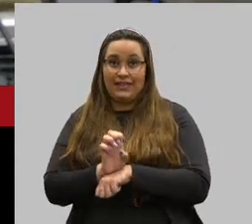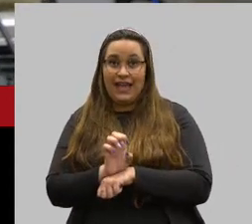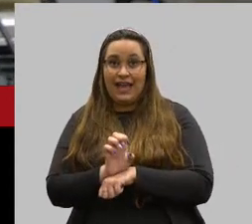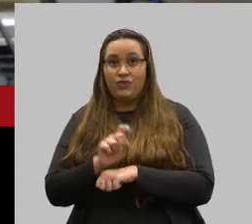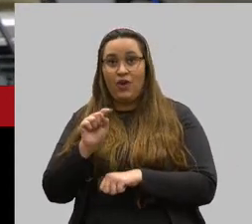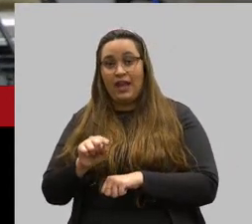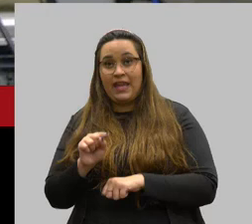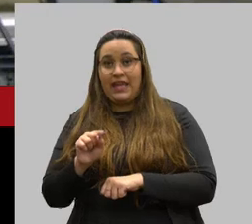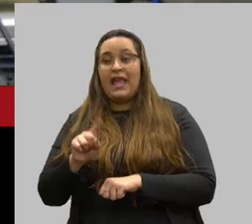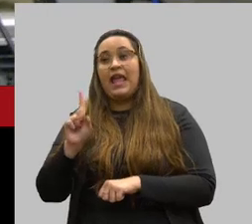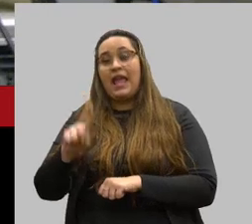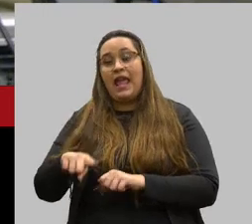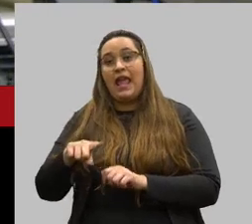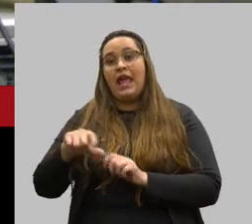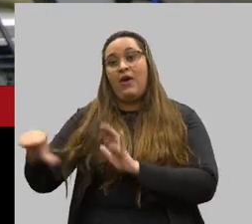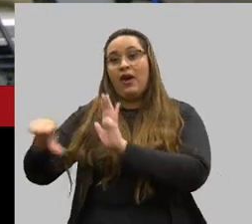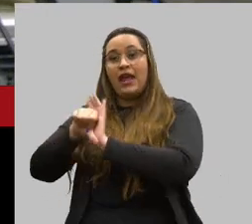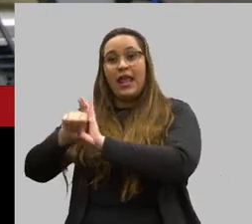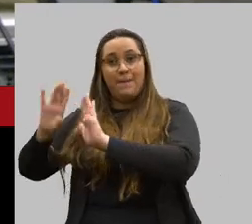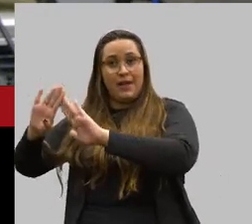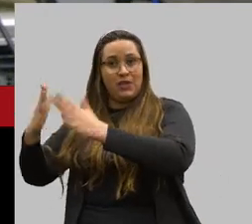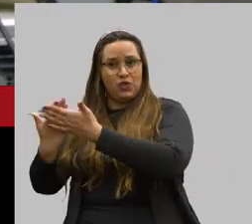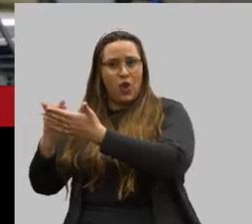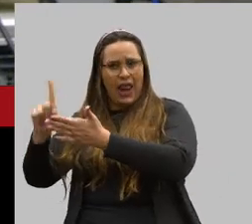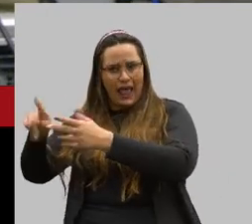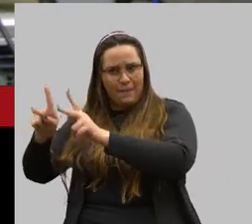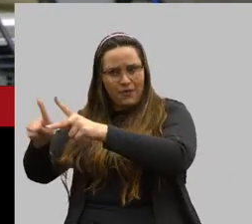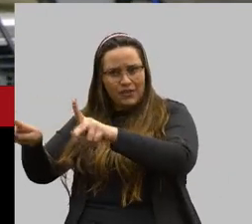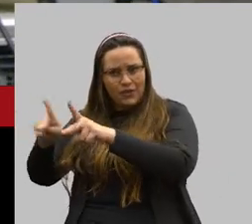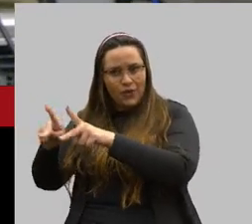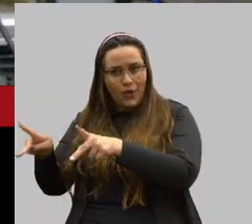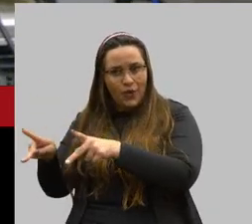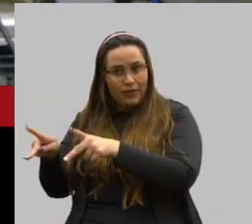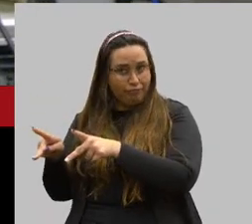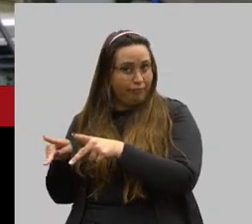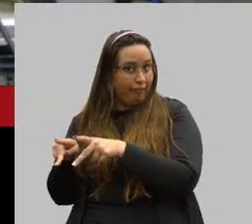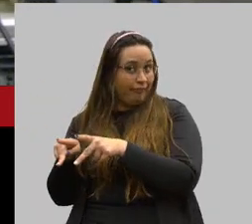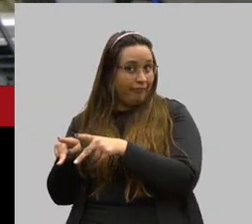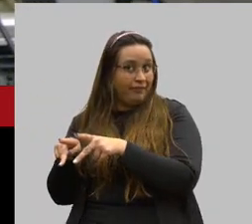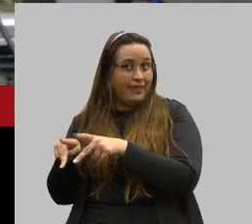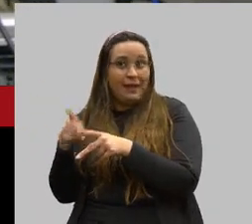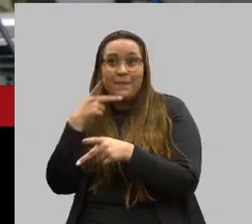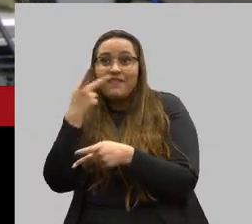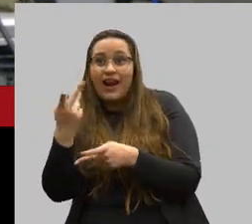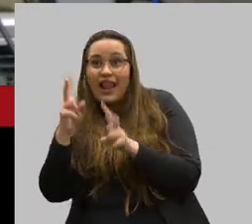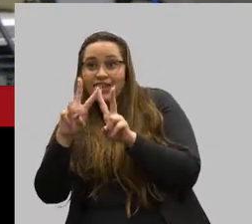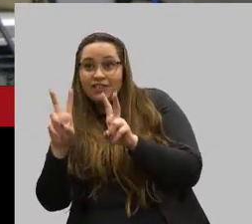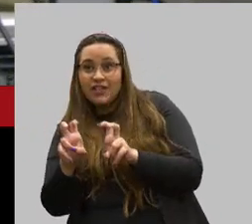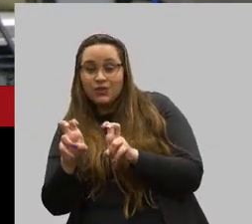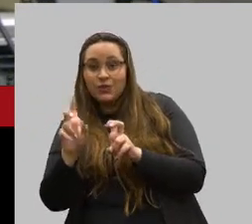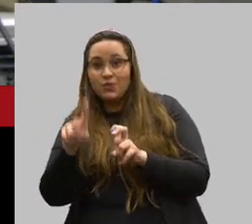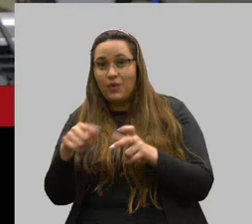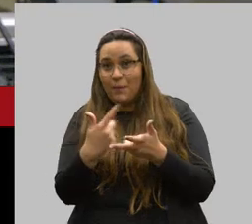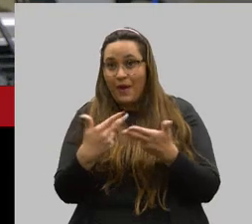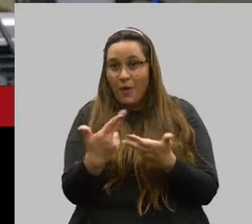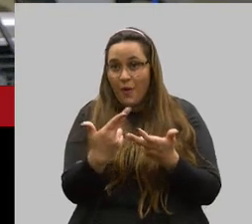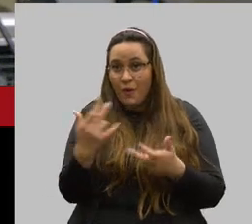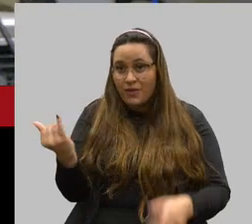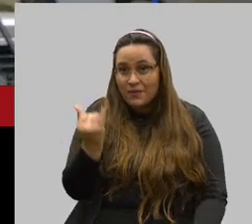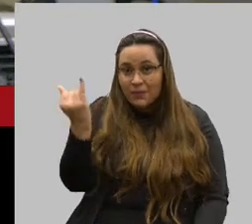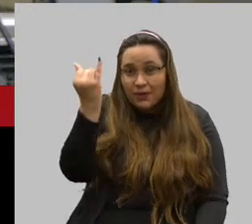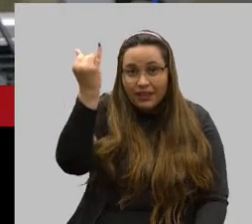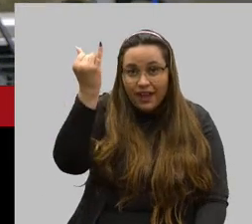a escola e a professora para fazer abordagens que são importantes que se relacionam à forma como a